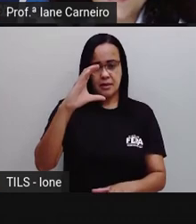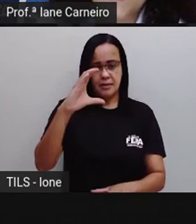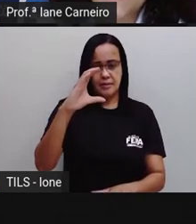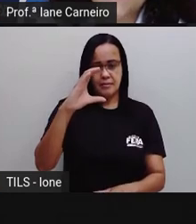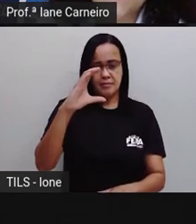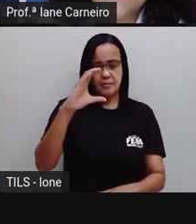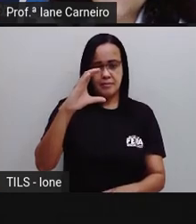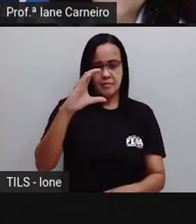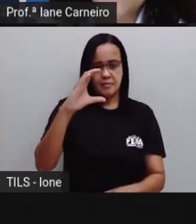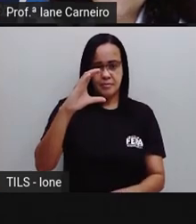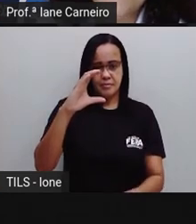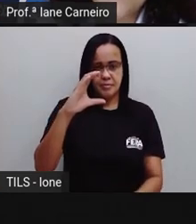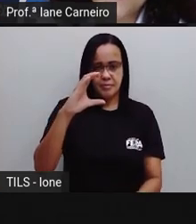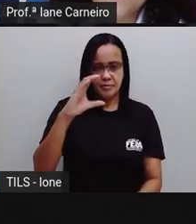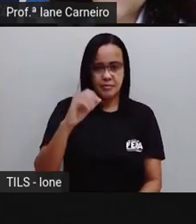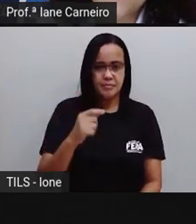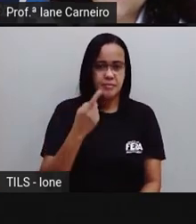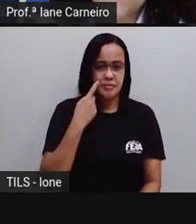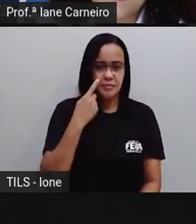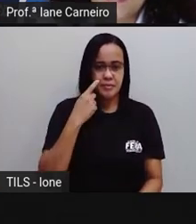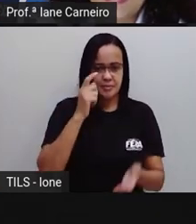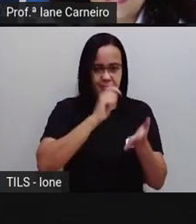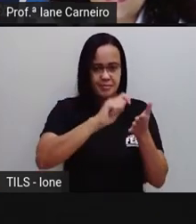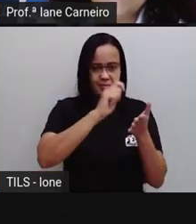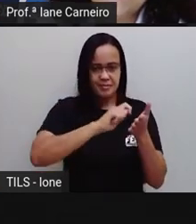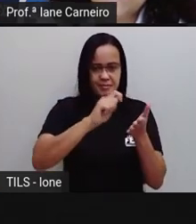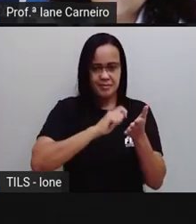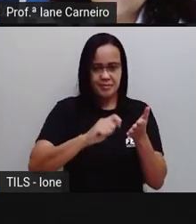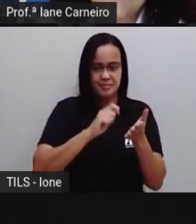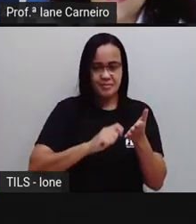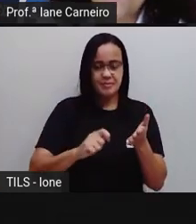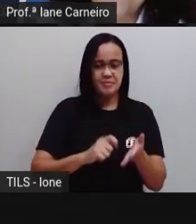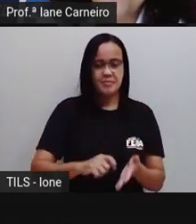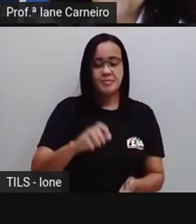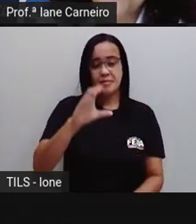C escrevam aí caneta